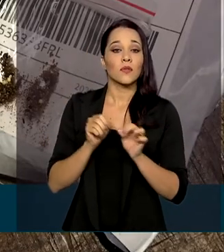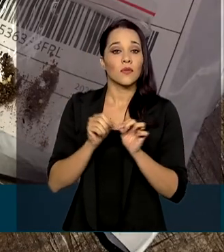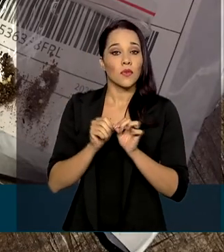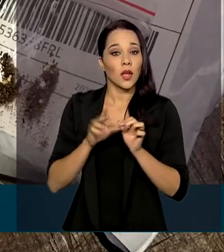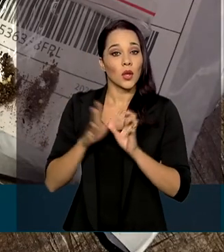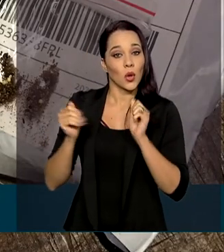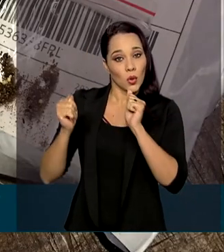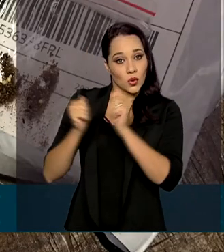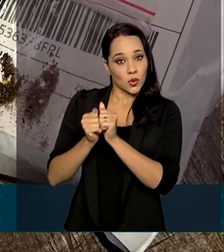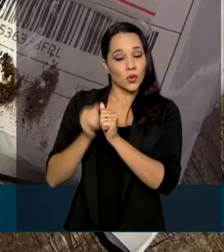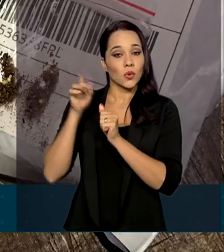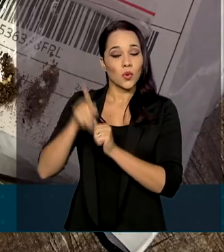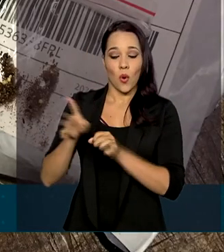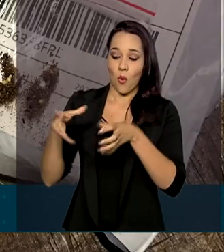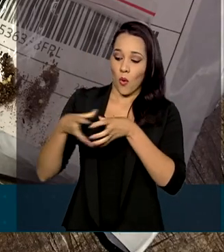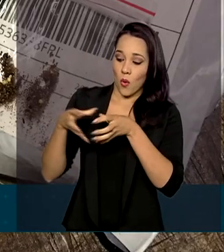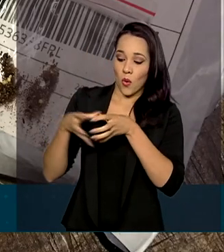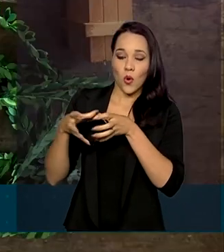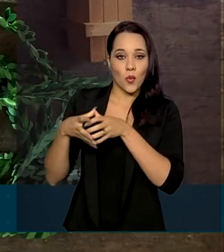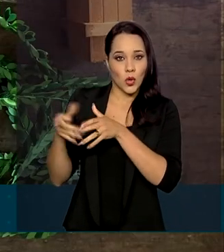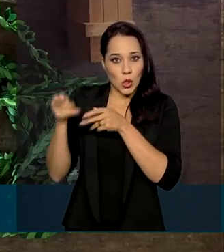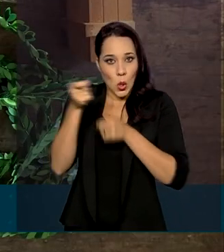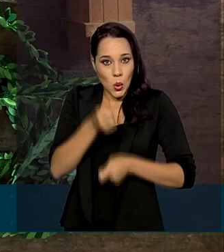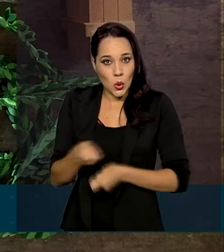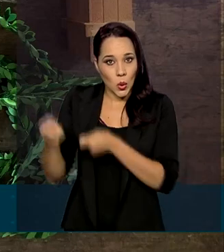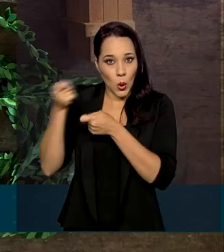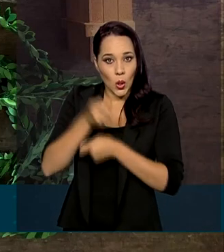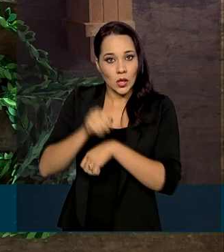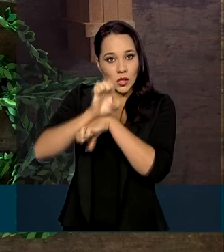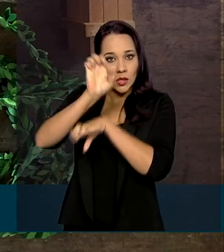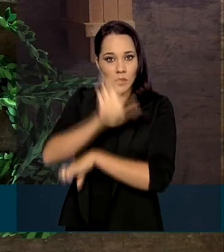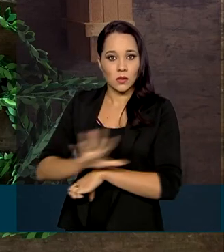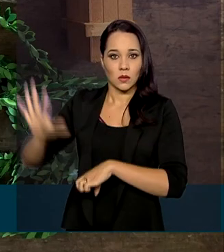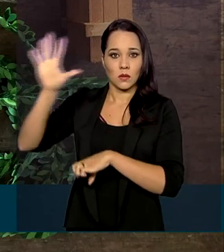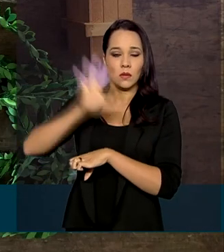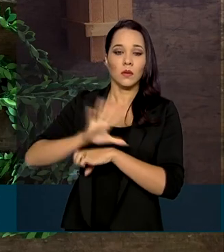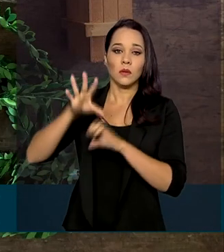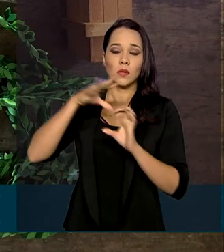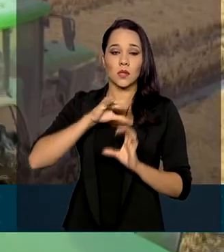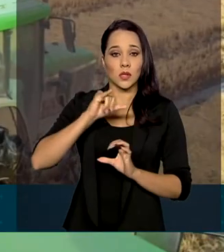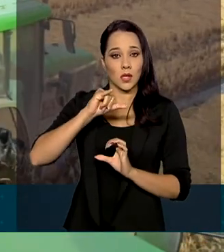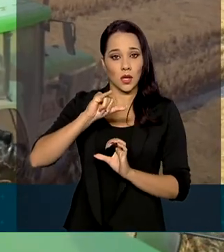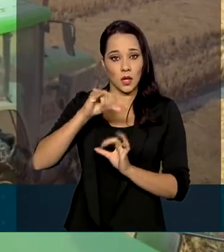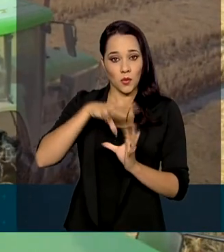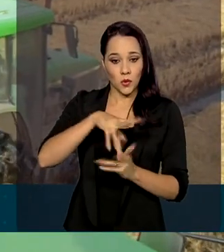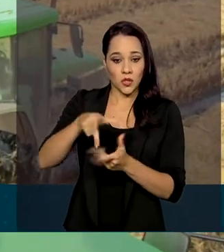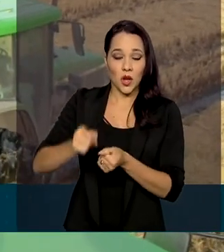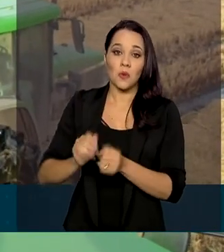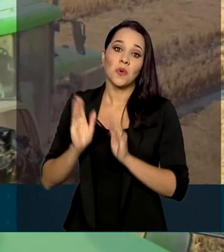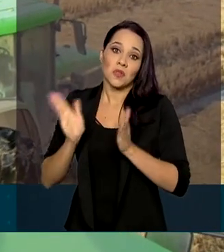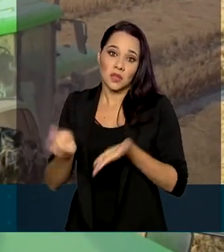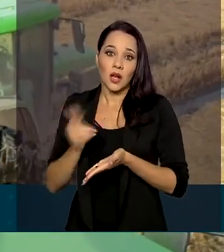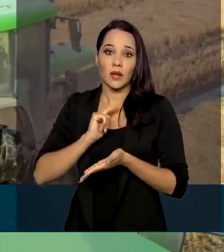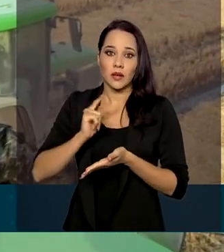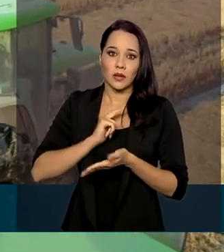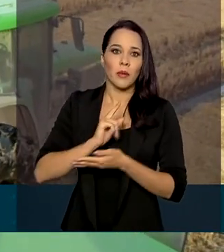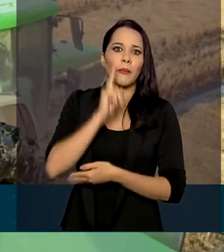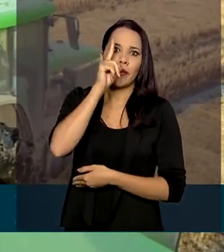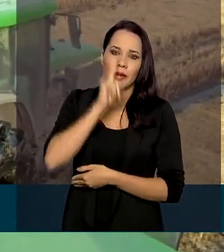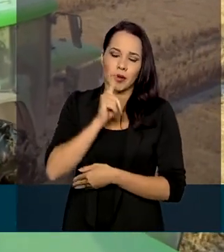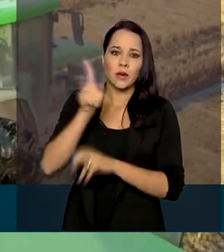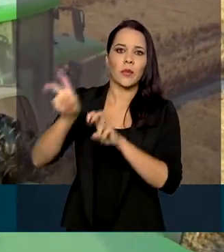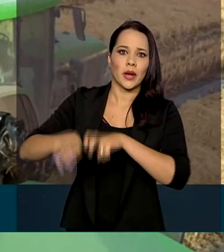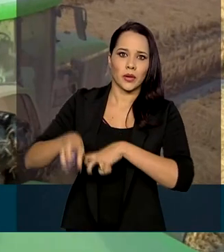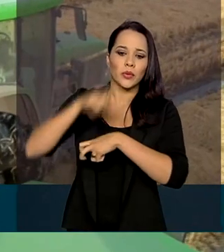em conjunto com órgãos de controle estaduais e internacionais, já que existem riscos para